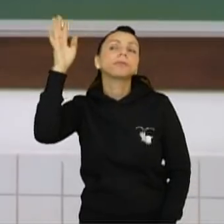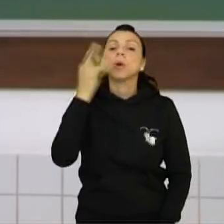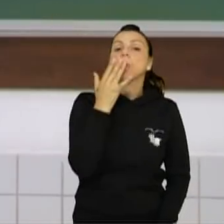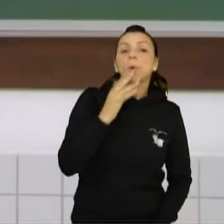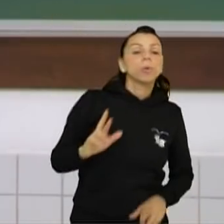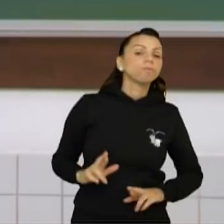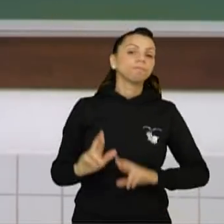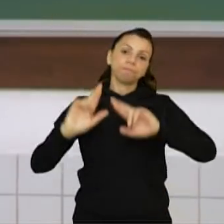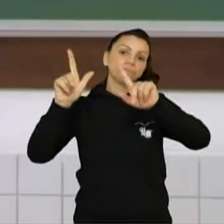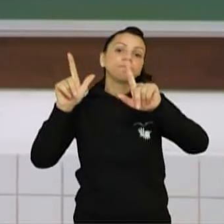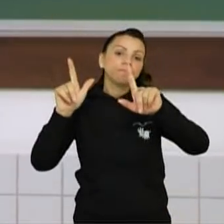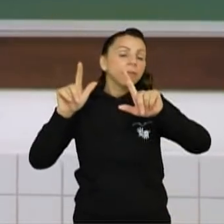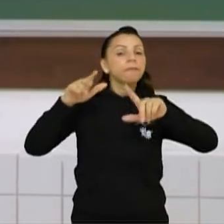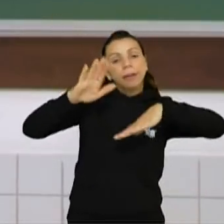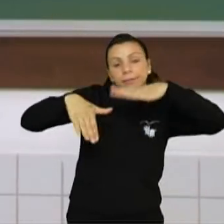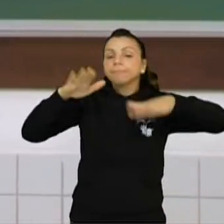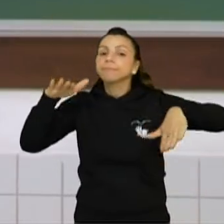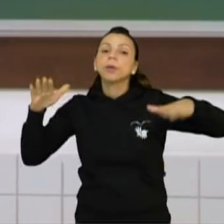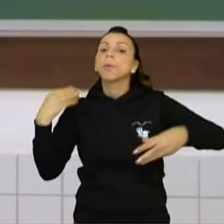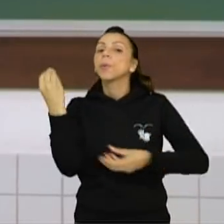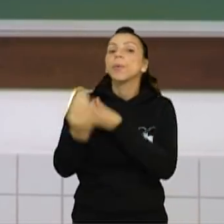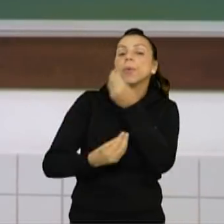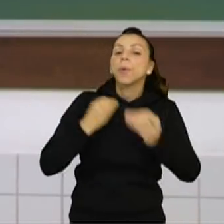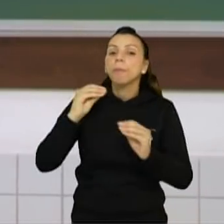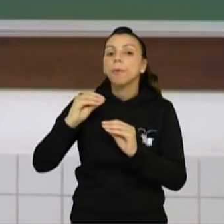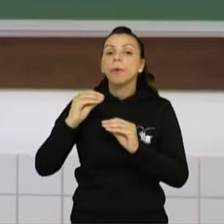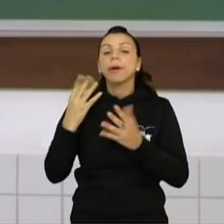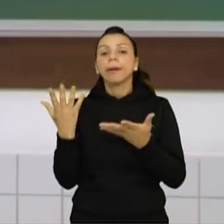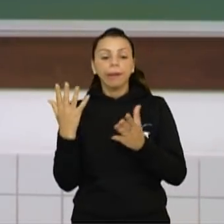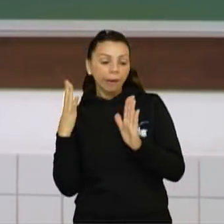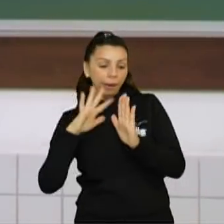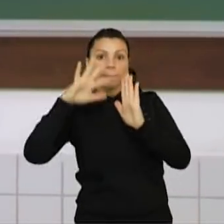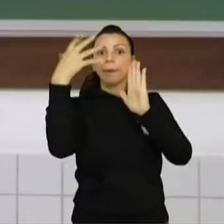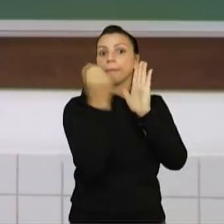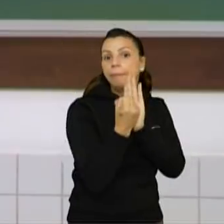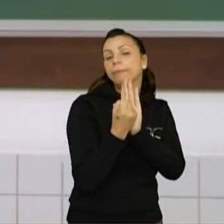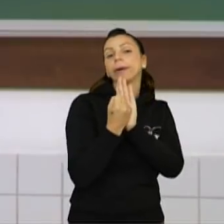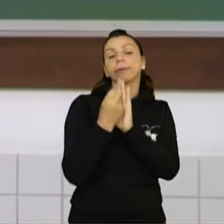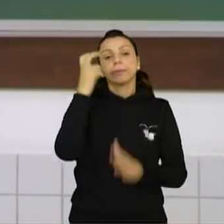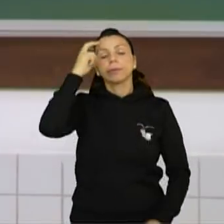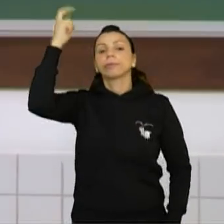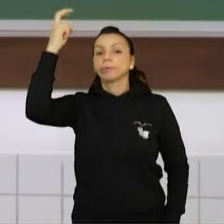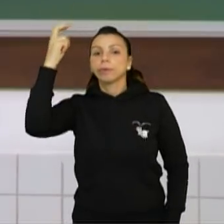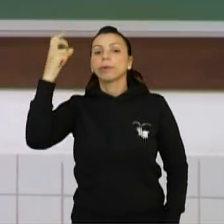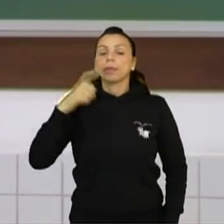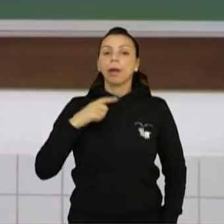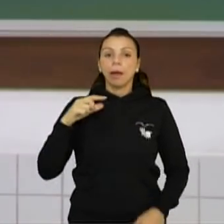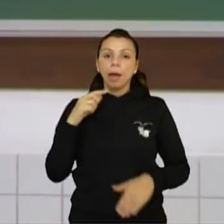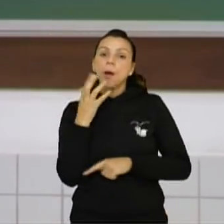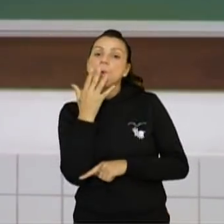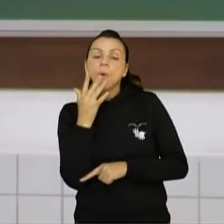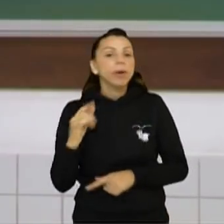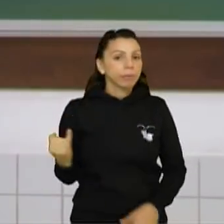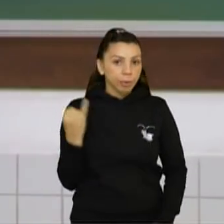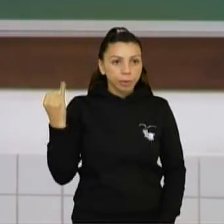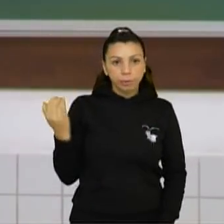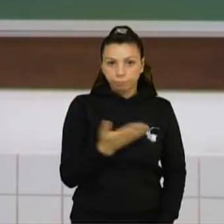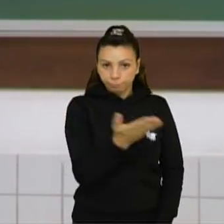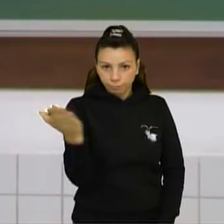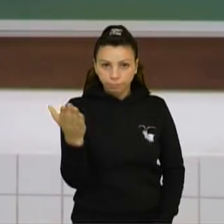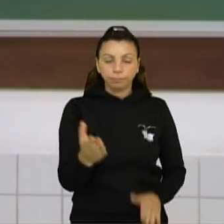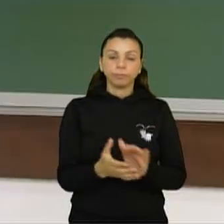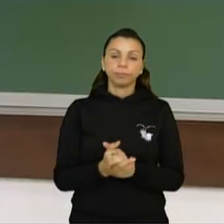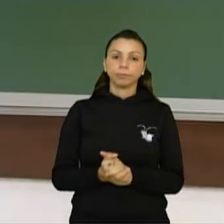maneira diferente. Então, depende muito como a construção simbólica dessa cultura vai fazer com que essa cor tenha uma importância para você, tá?